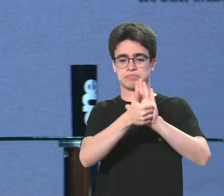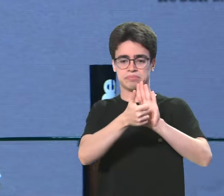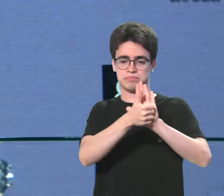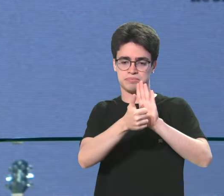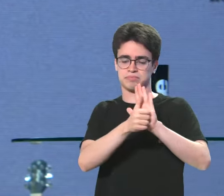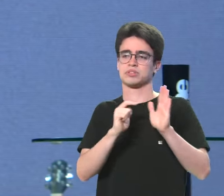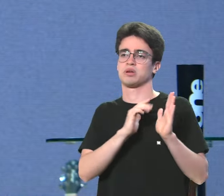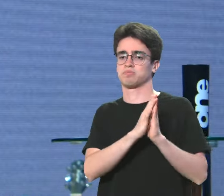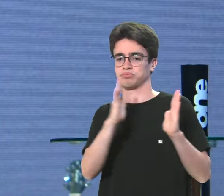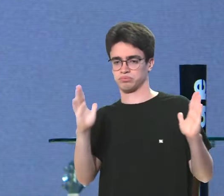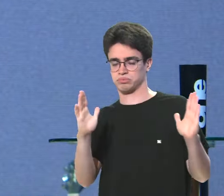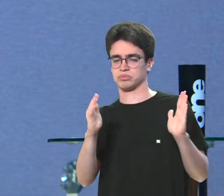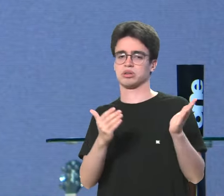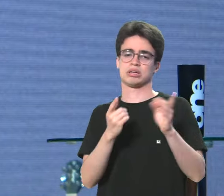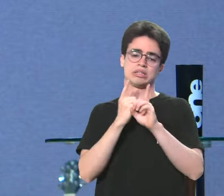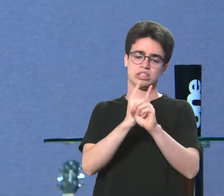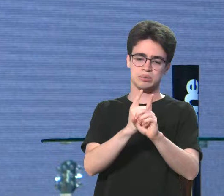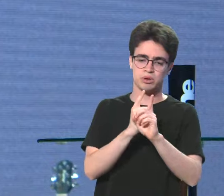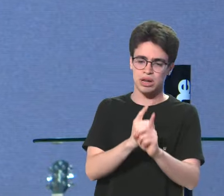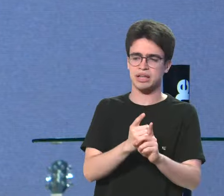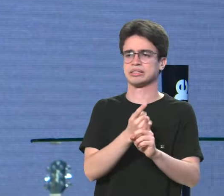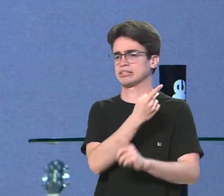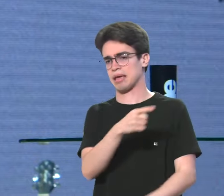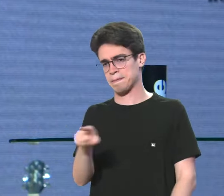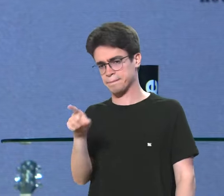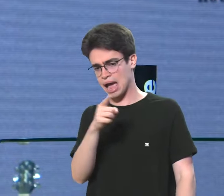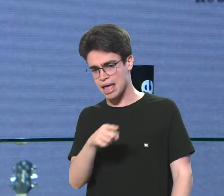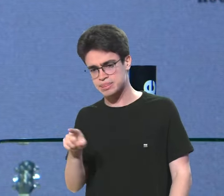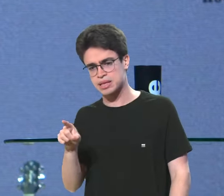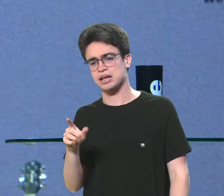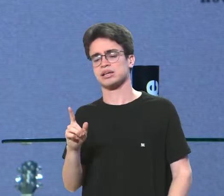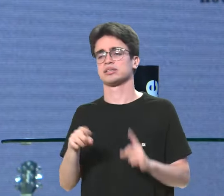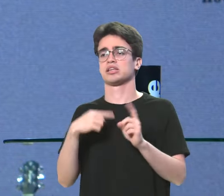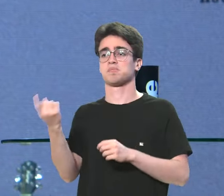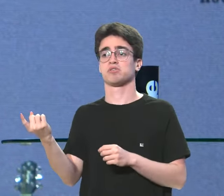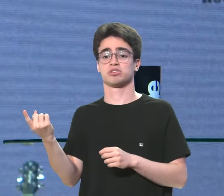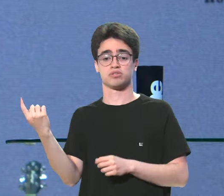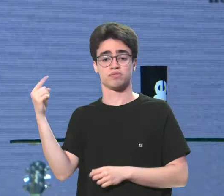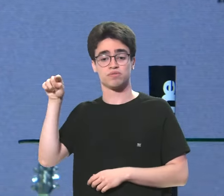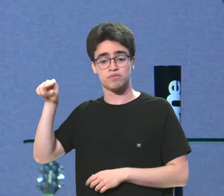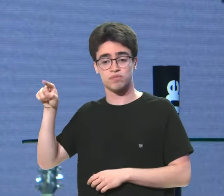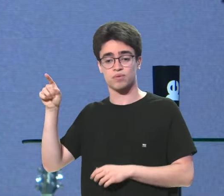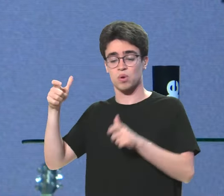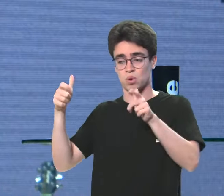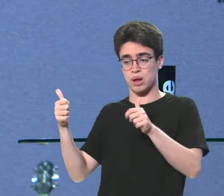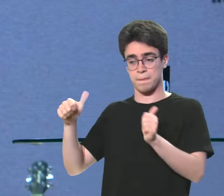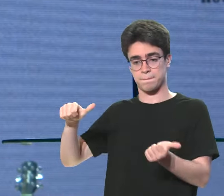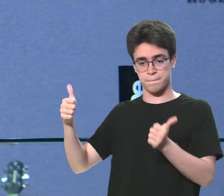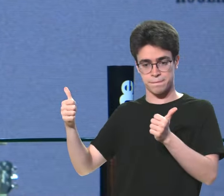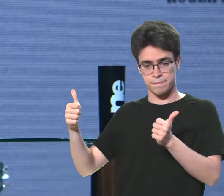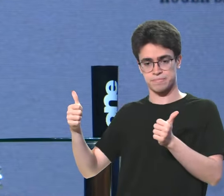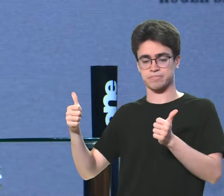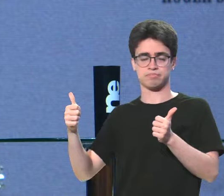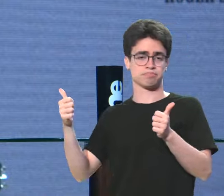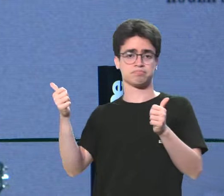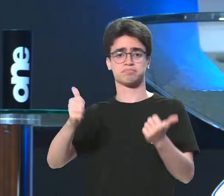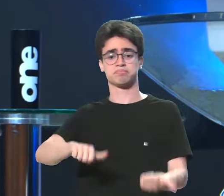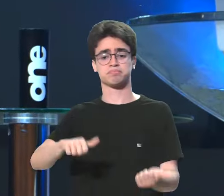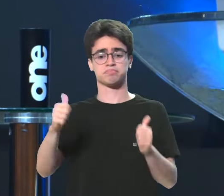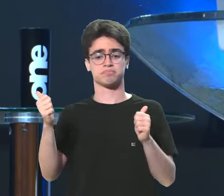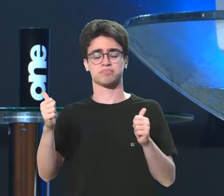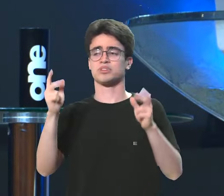tem um período de discipulado algumas semanas depois vem no batistério e se batiza